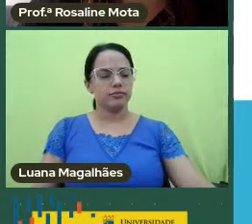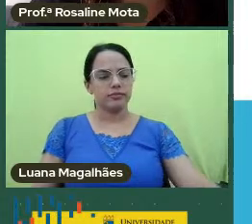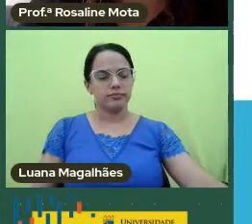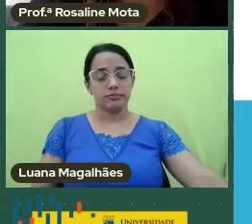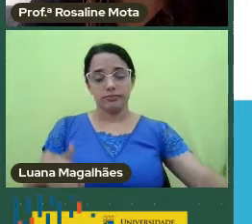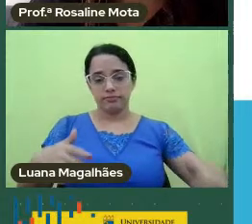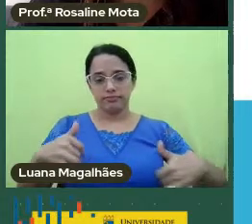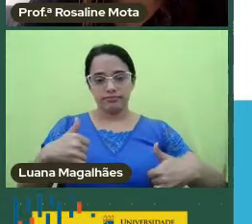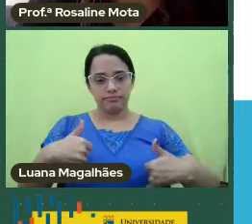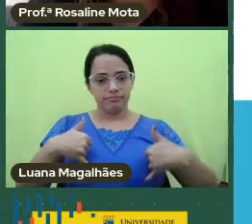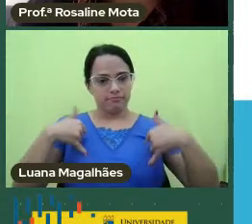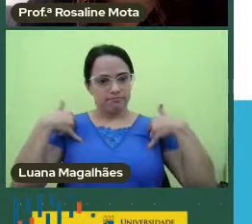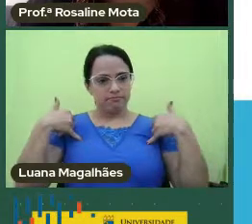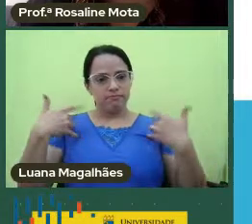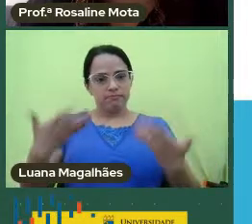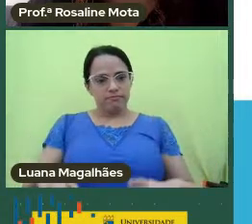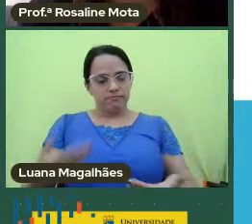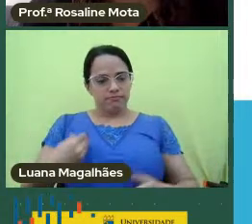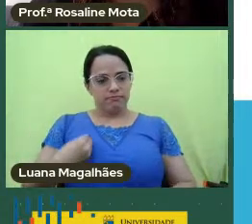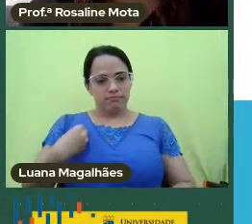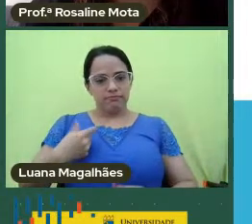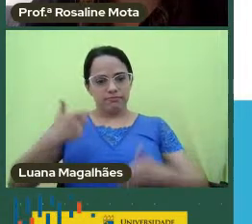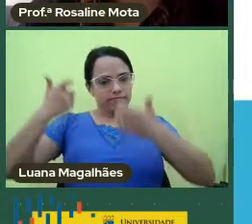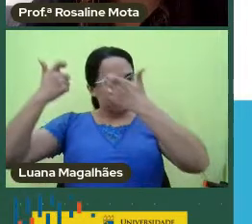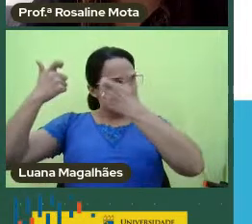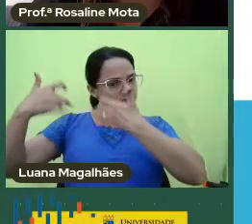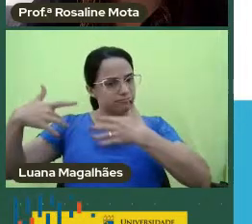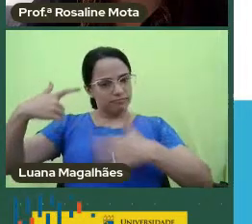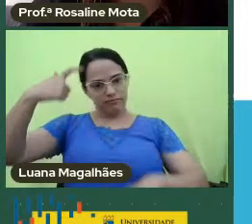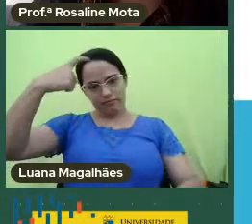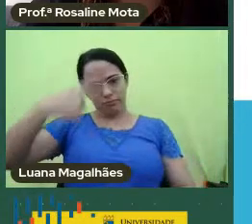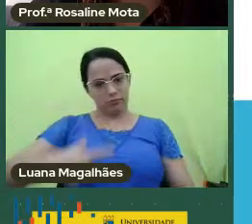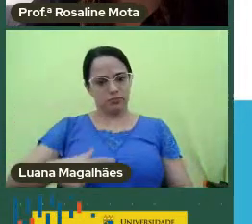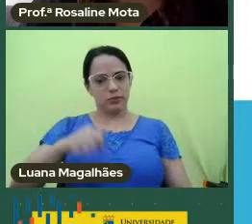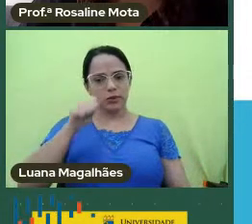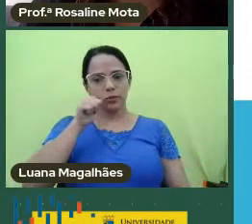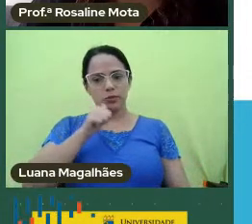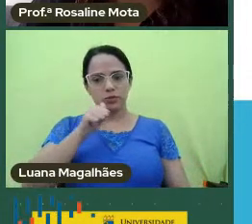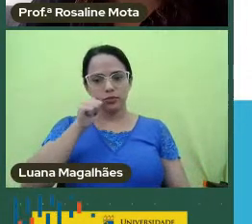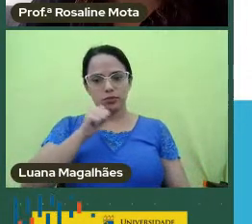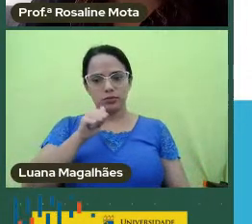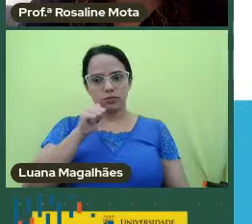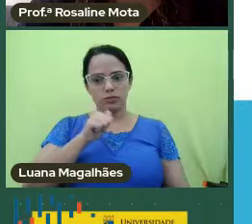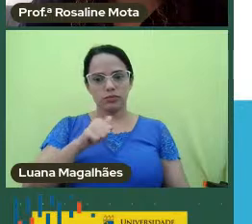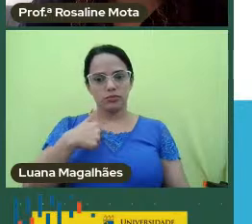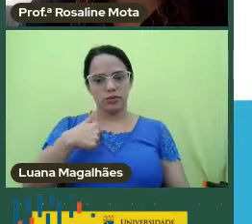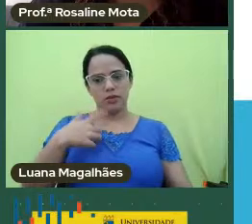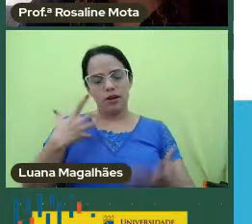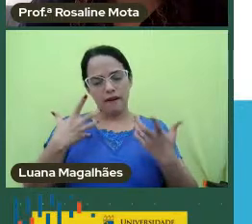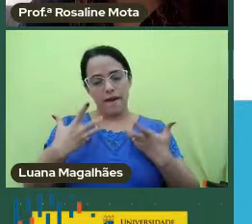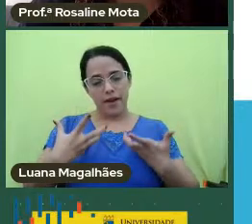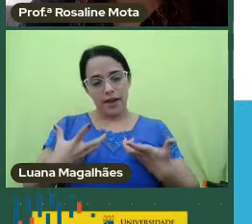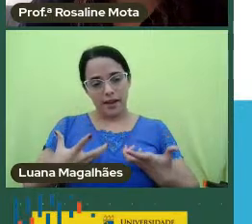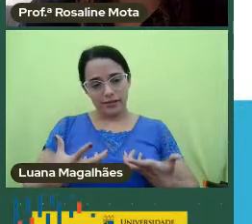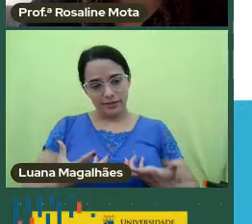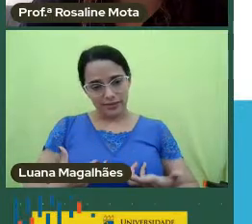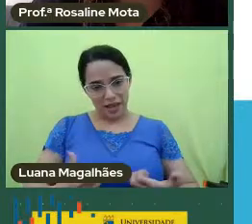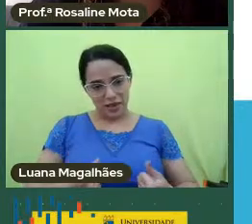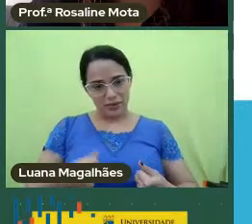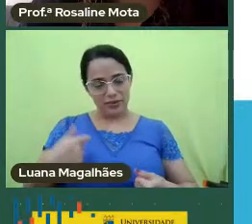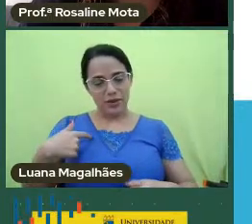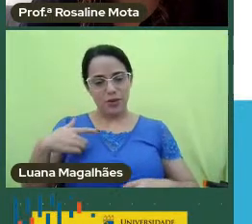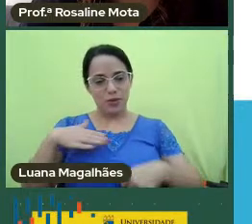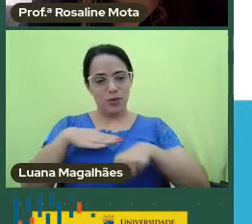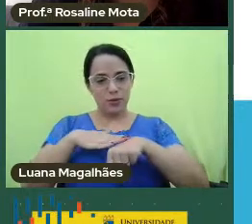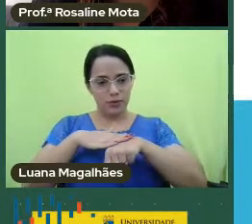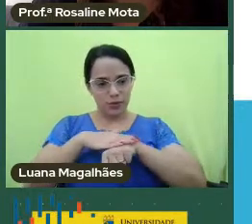com vocês. Se eu fosse me descrever, eu diria que eu sou uma mulher que está morta de cansada, porque passou a noite toda em claro